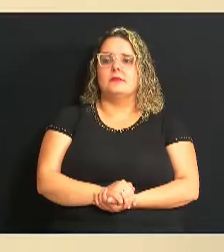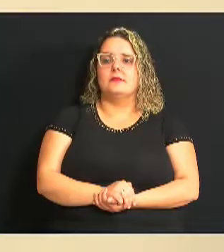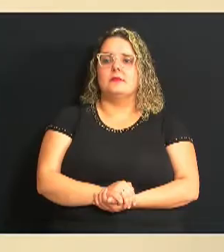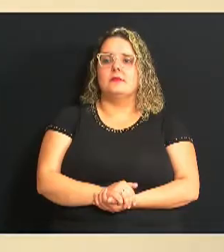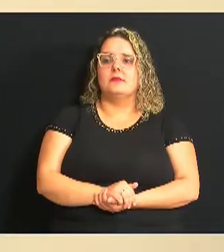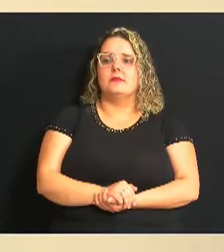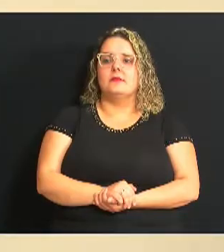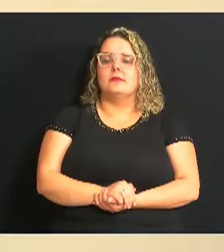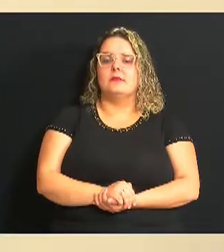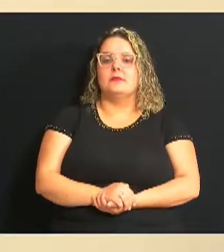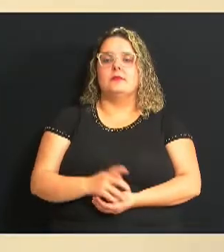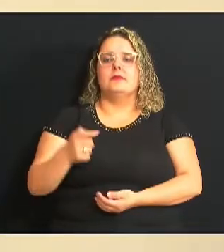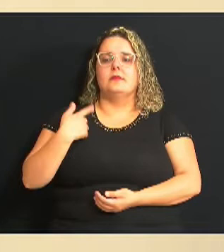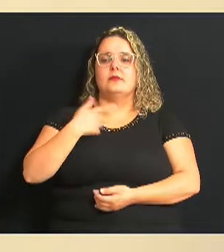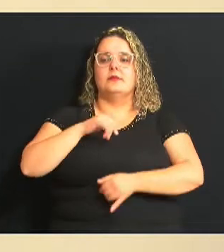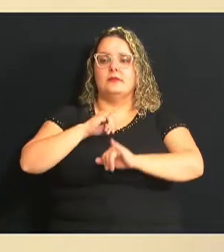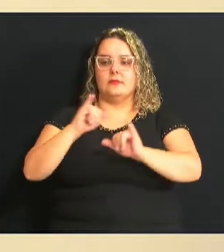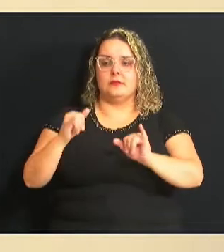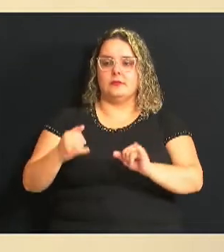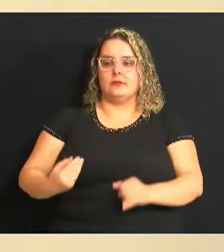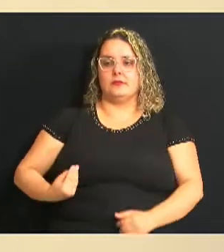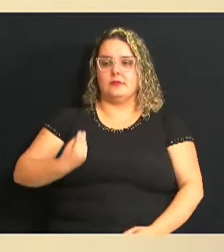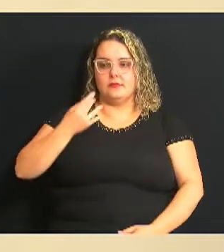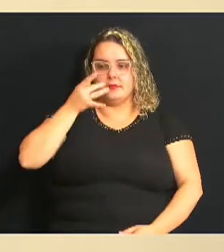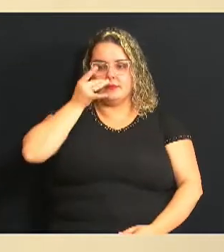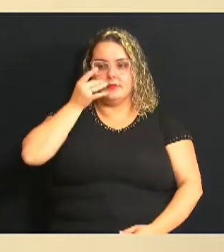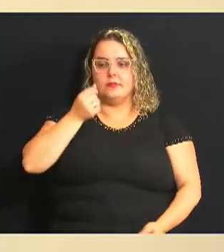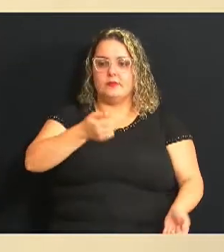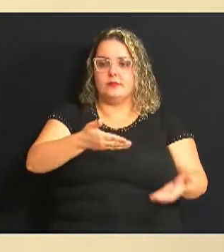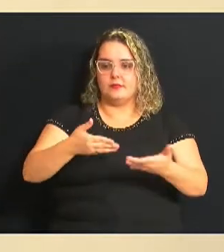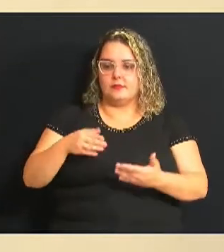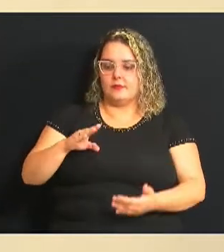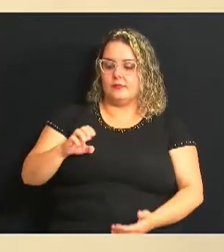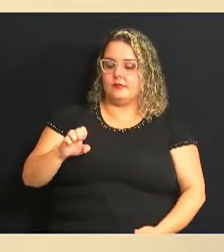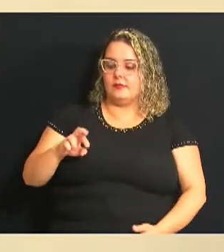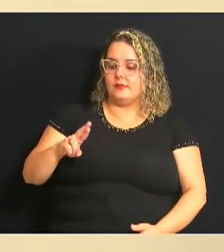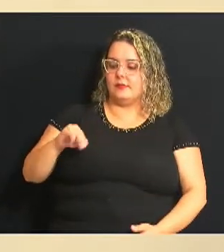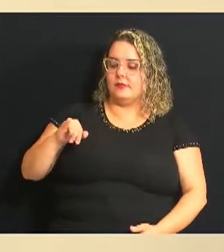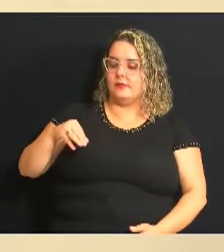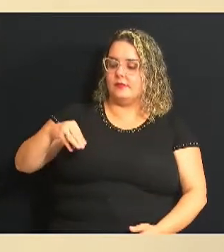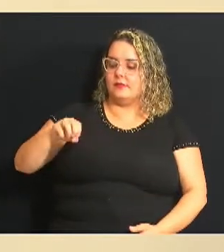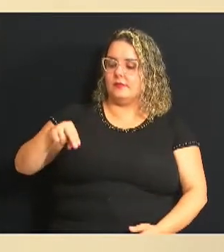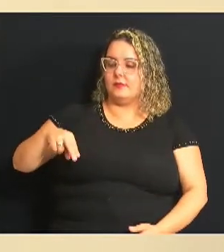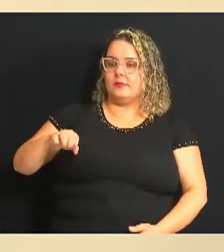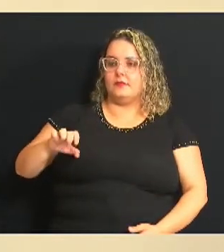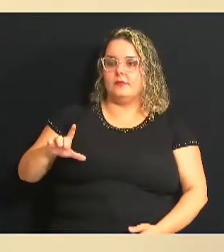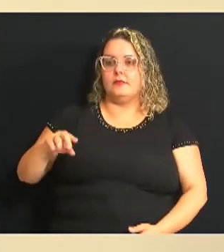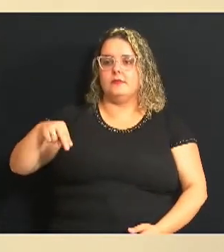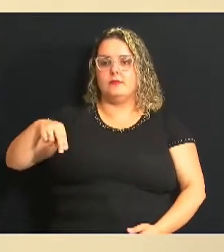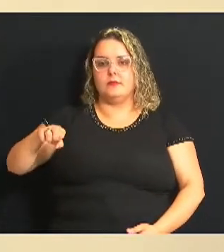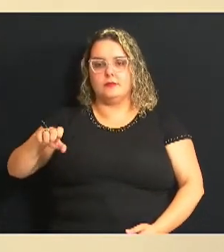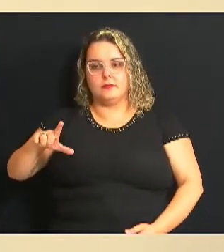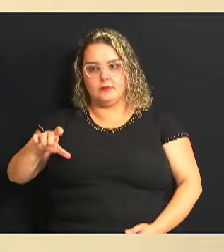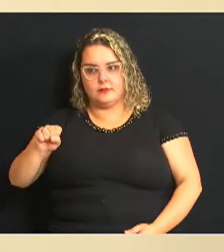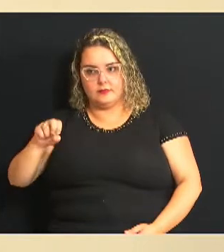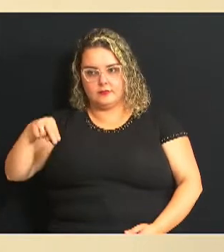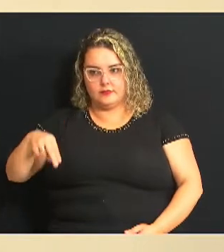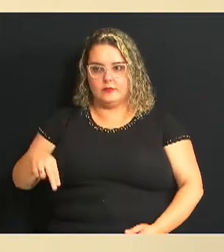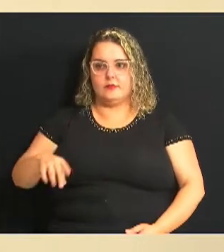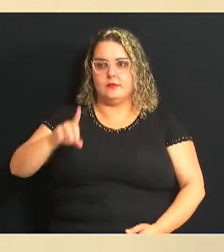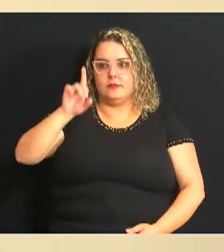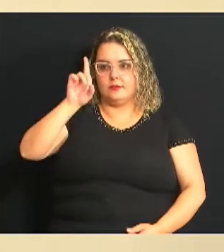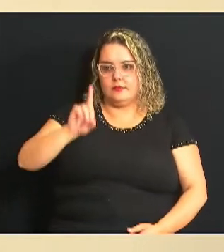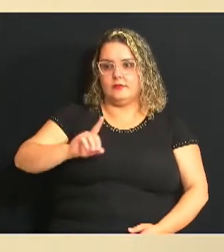Nós anunciamos agora algumas presenças que se apresentaram ao cerimonial. Nelson Campos, diretor-presidente